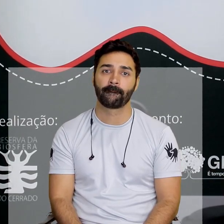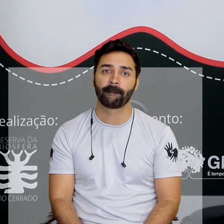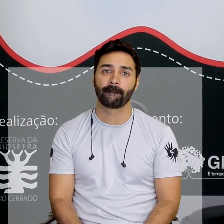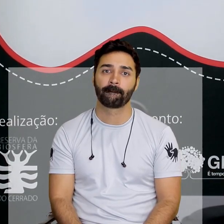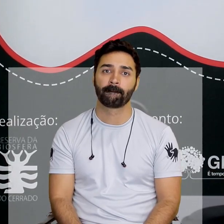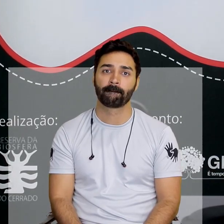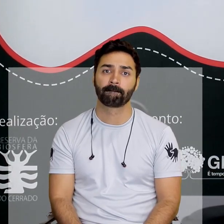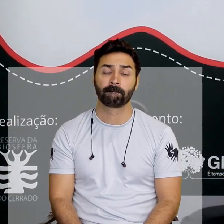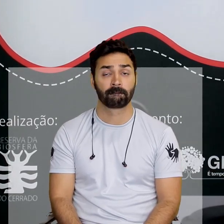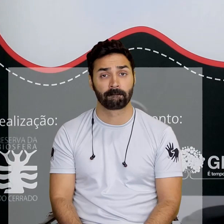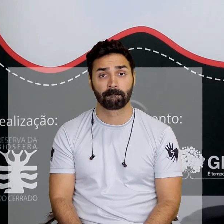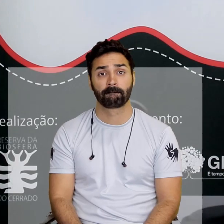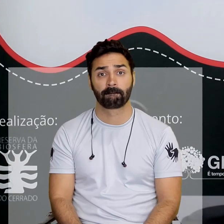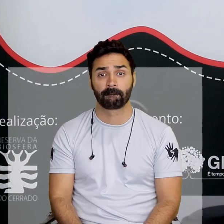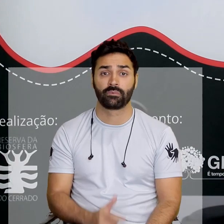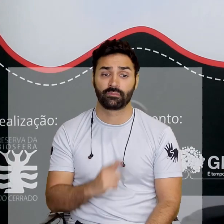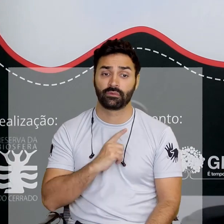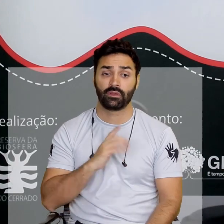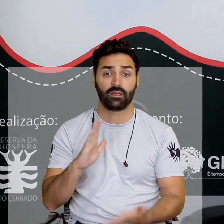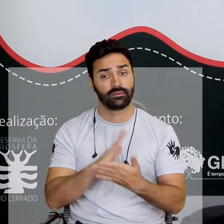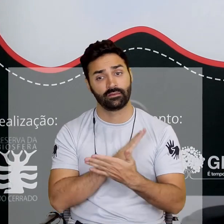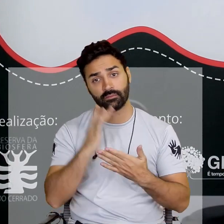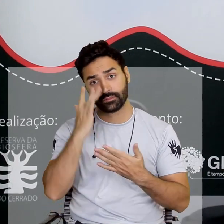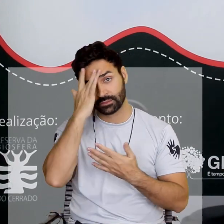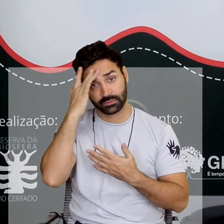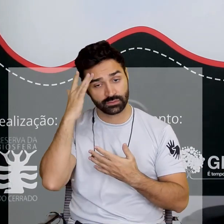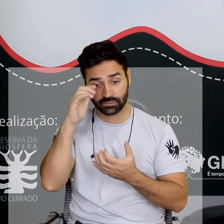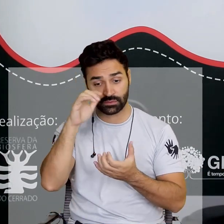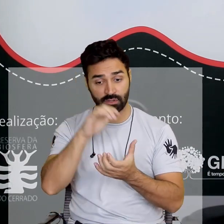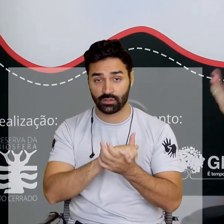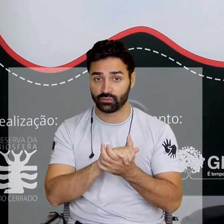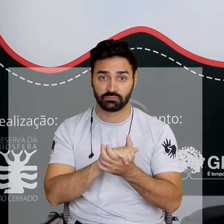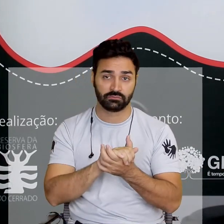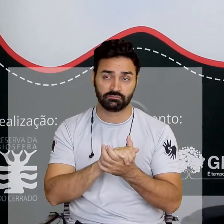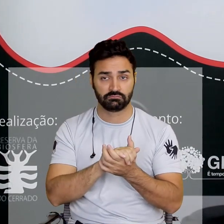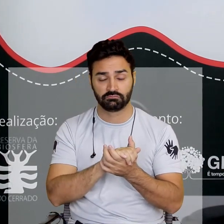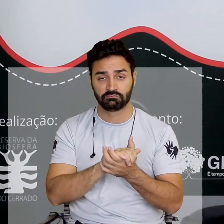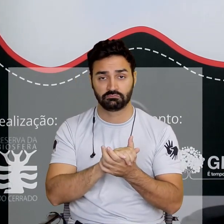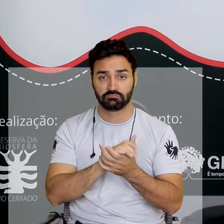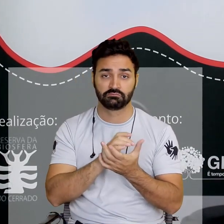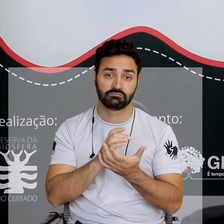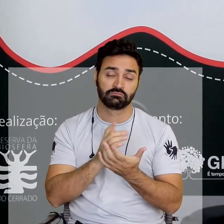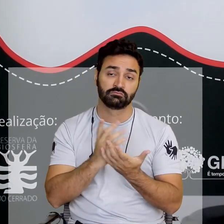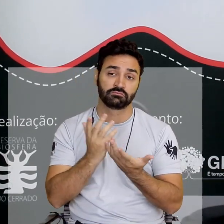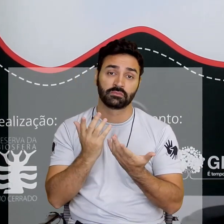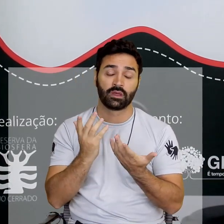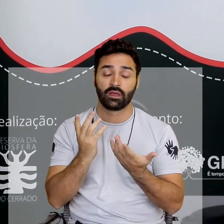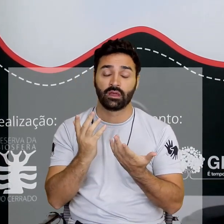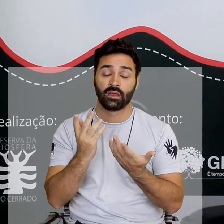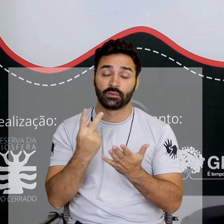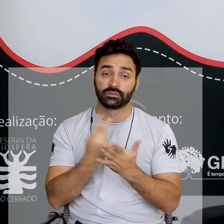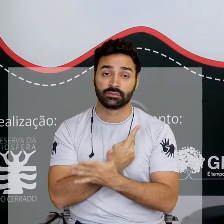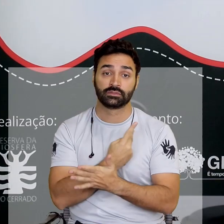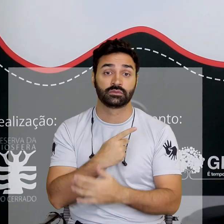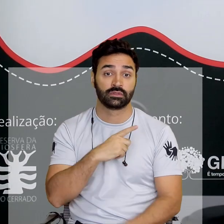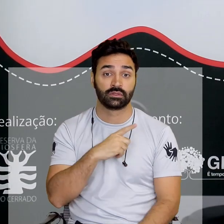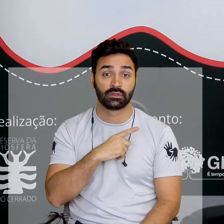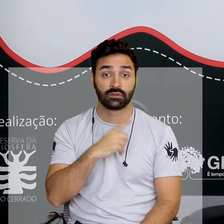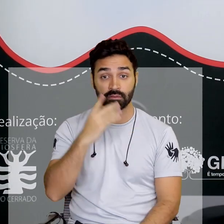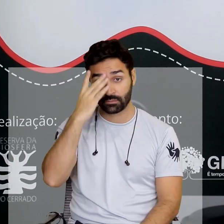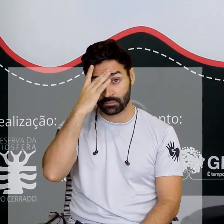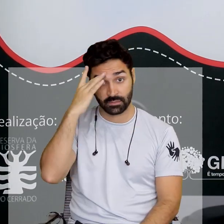Existem pessoas que já não são mais casadas, porque perderam os esposos ou as esposas. Então, nós temos um sinal para a pessoa que